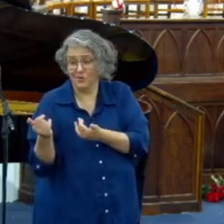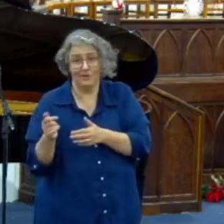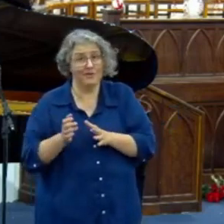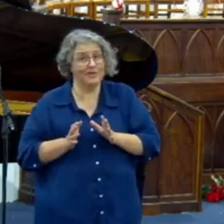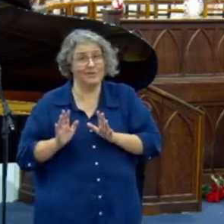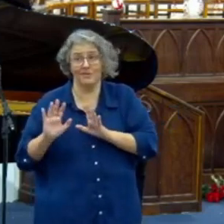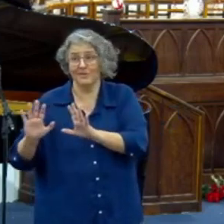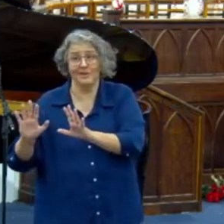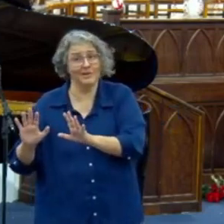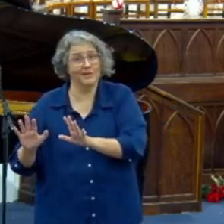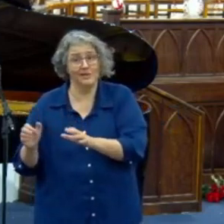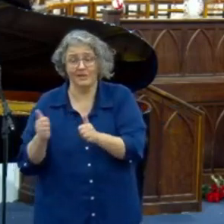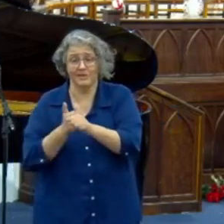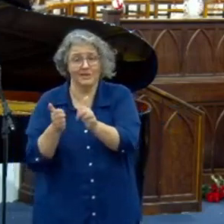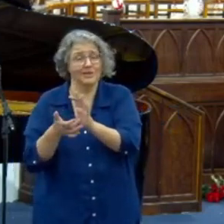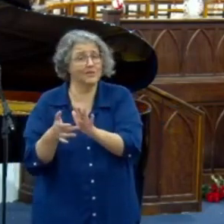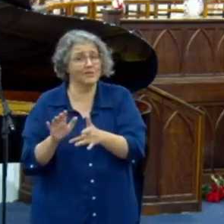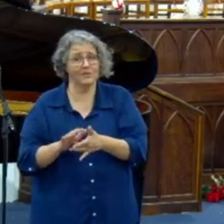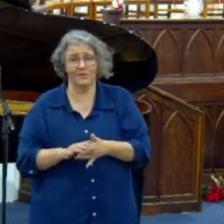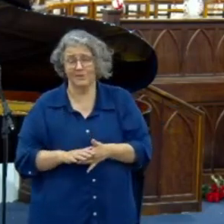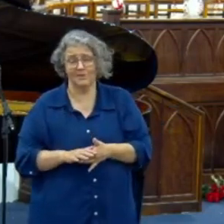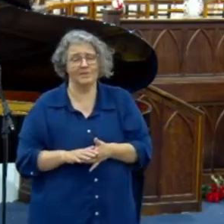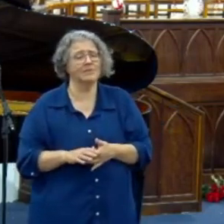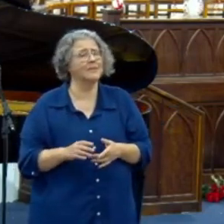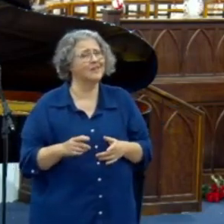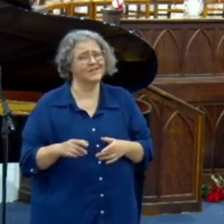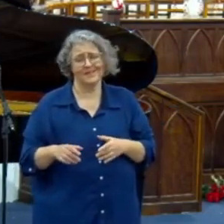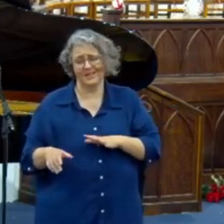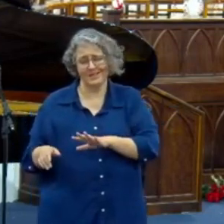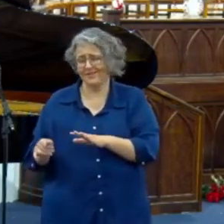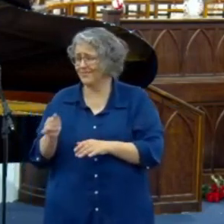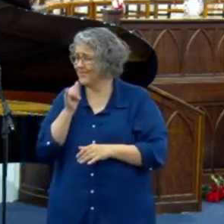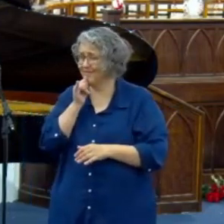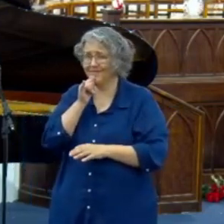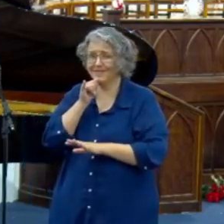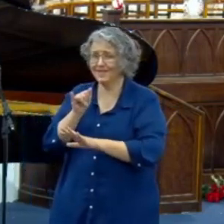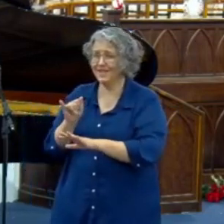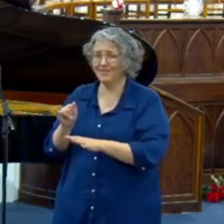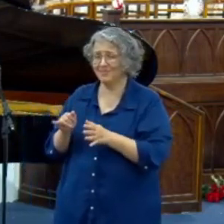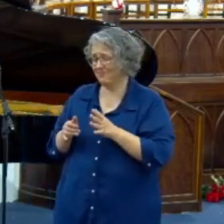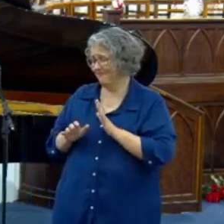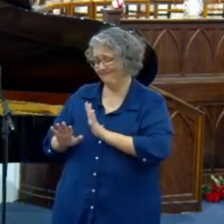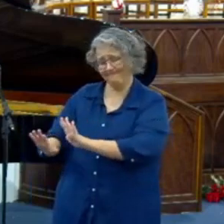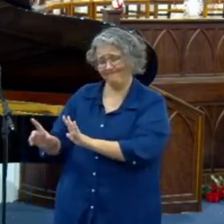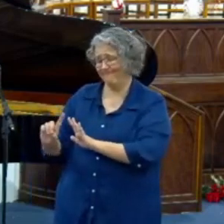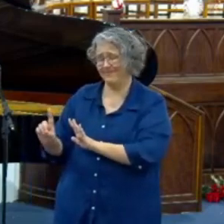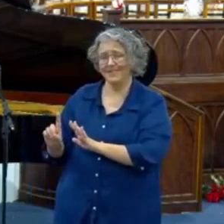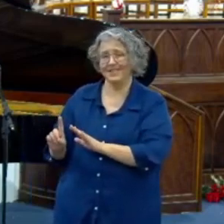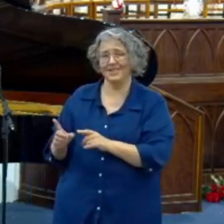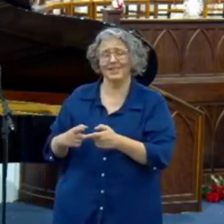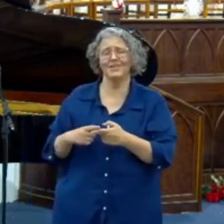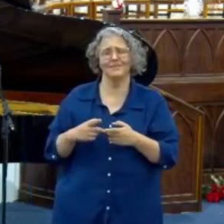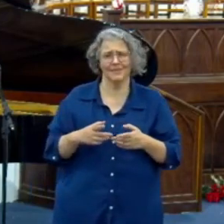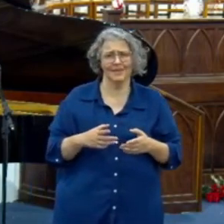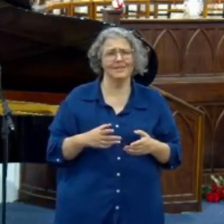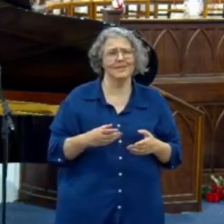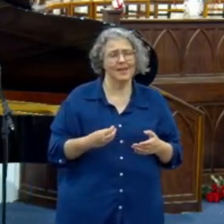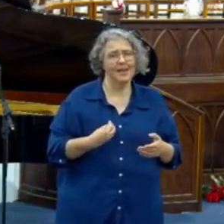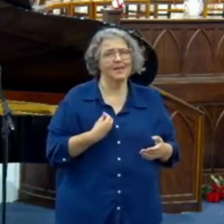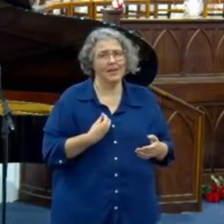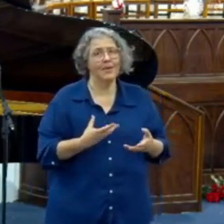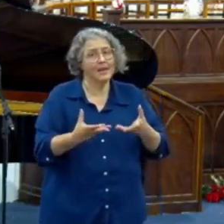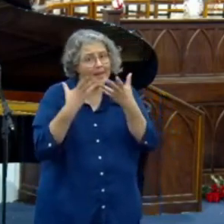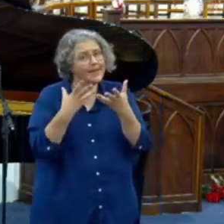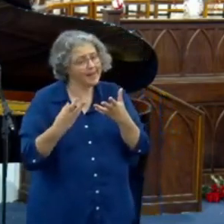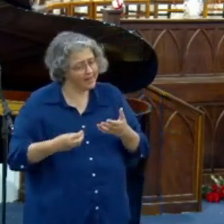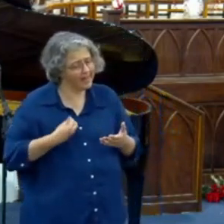a Jesus, ele é um exemplo negativo para nós, não sigamos os exemplos negativos dele. Note que ele queria seguir a Jesus, ele chegou